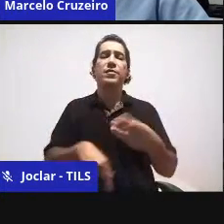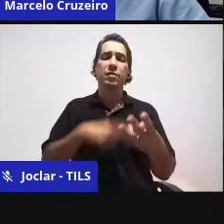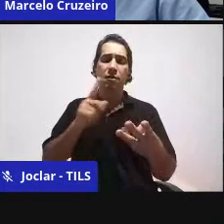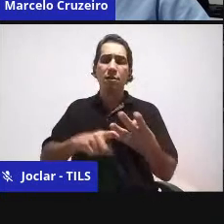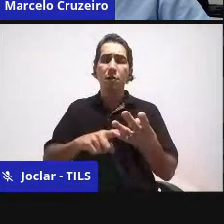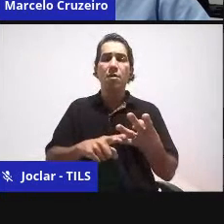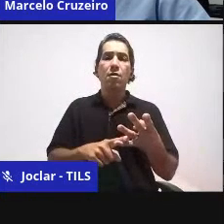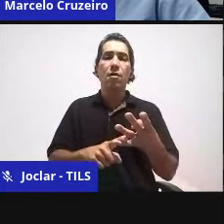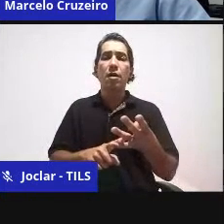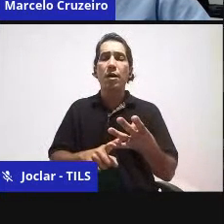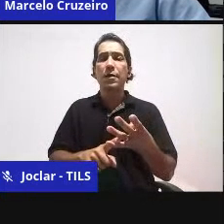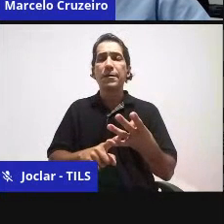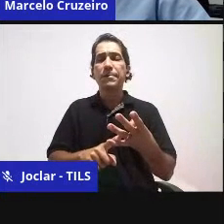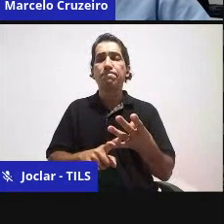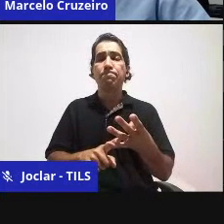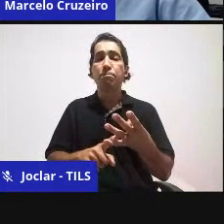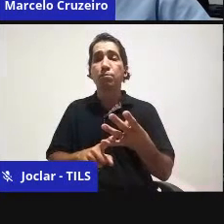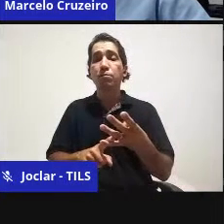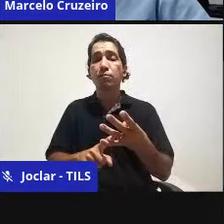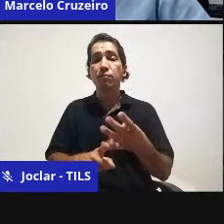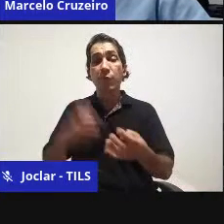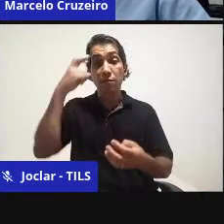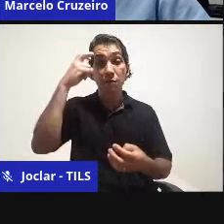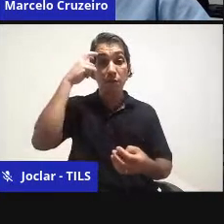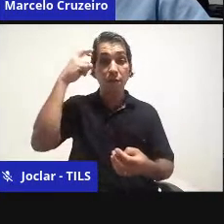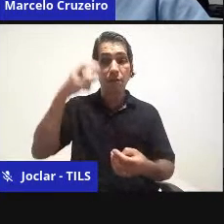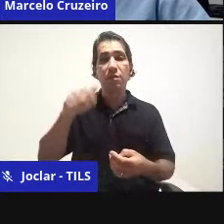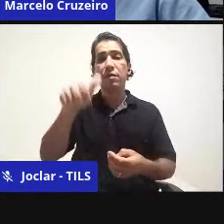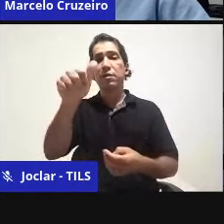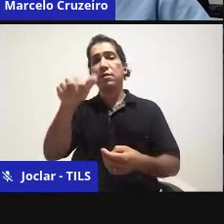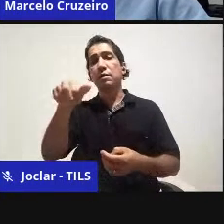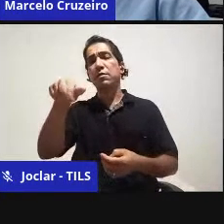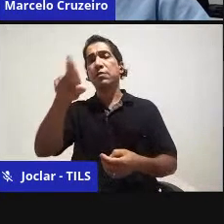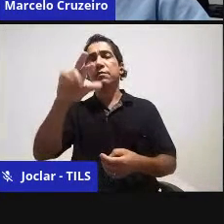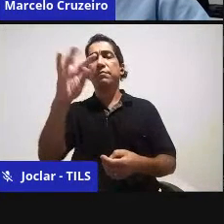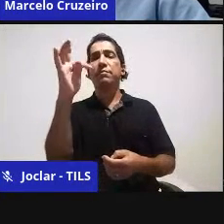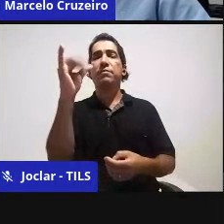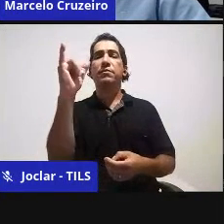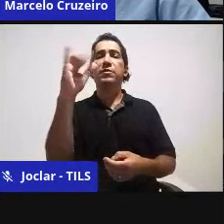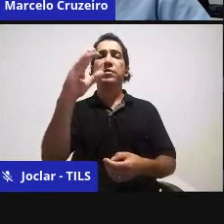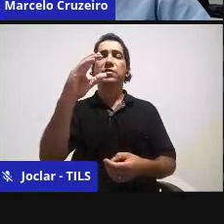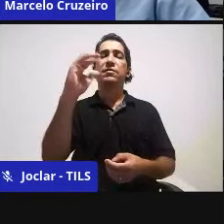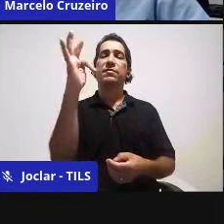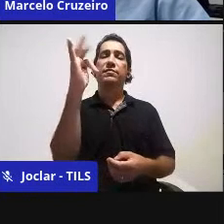de MES, né, e a plataforma IoT VEG Knowledge,